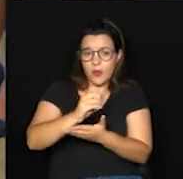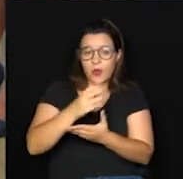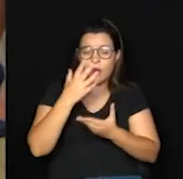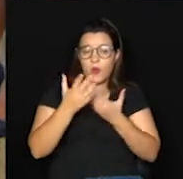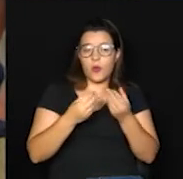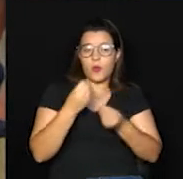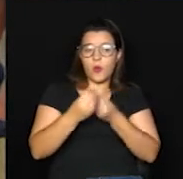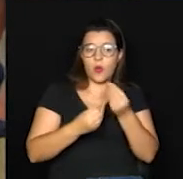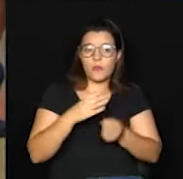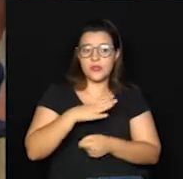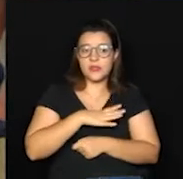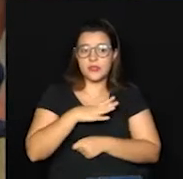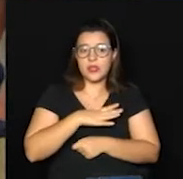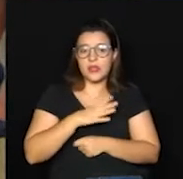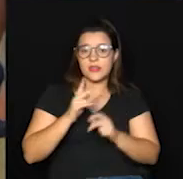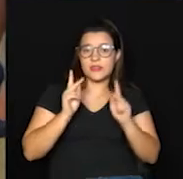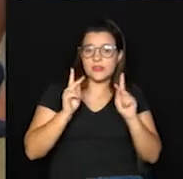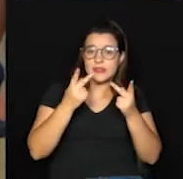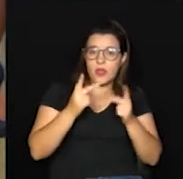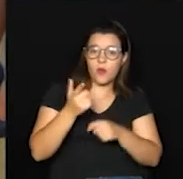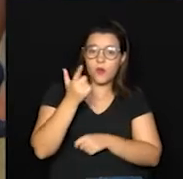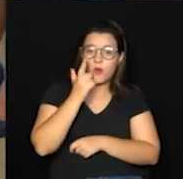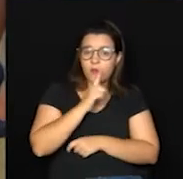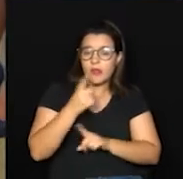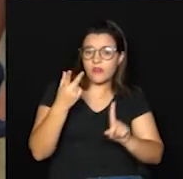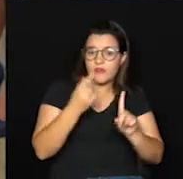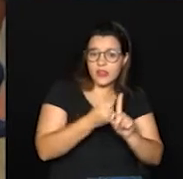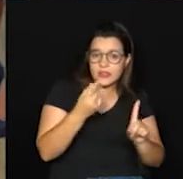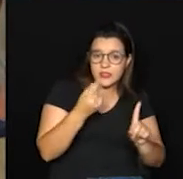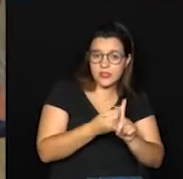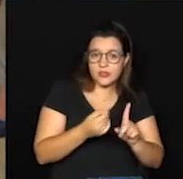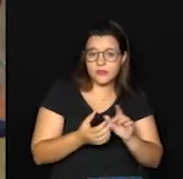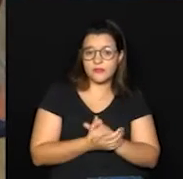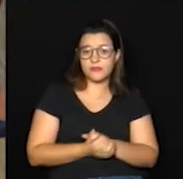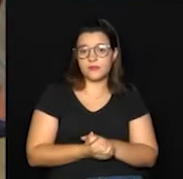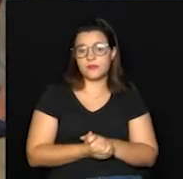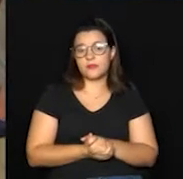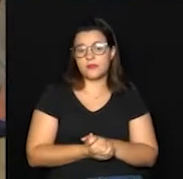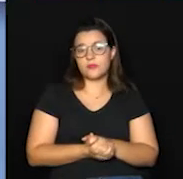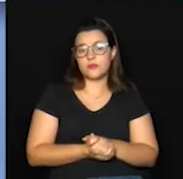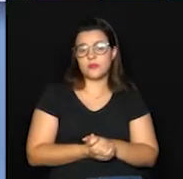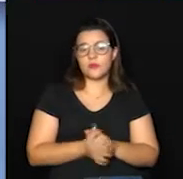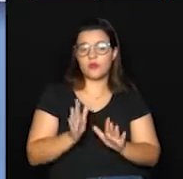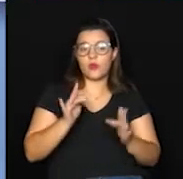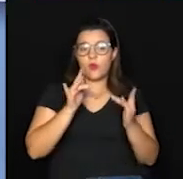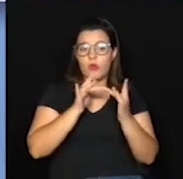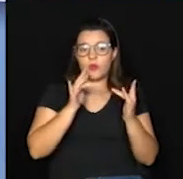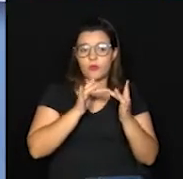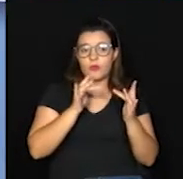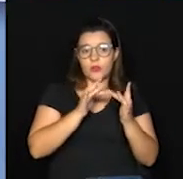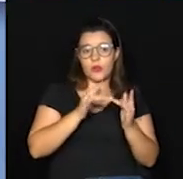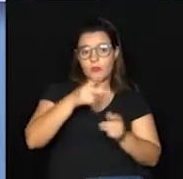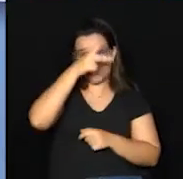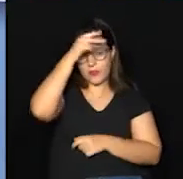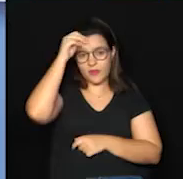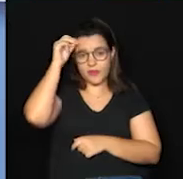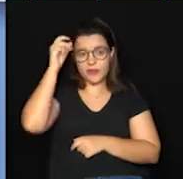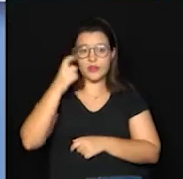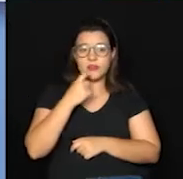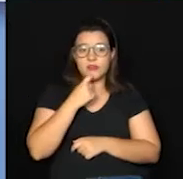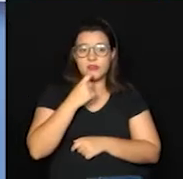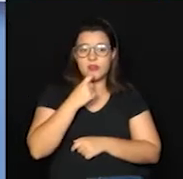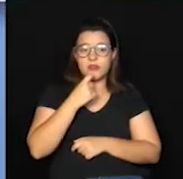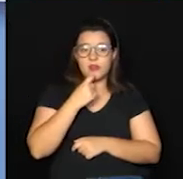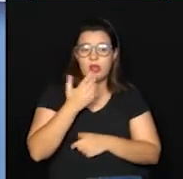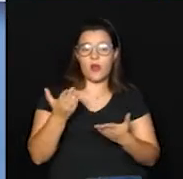cidades, Hortolândia, quanto de vacinação que aconteceu? Nós estamos aguardando, inclusive entramos em contato com a Prefeitura de Campinas e só nesta tarde